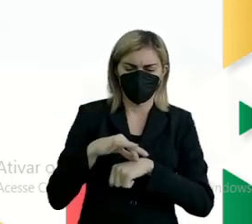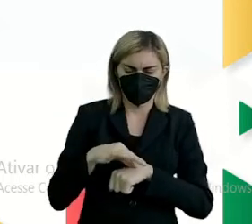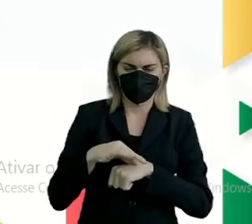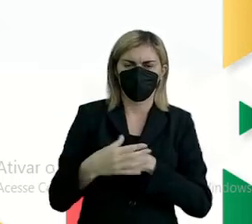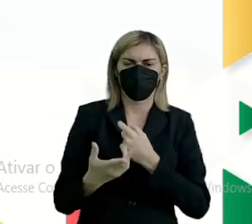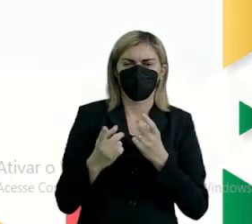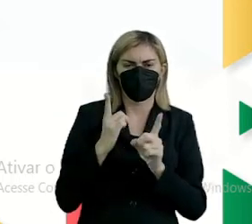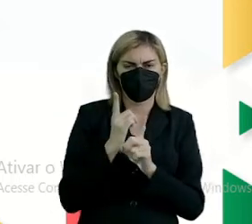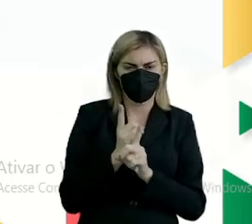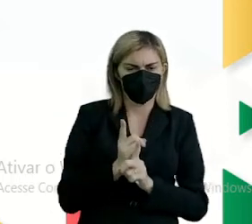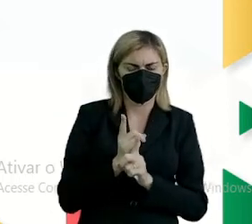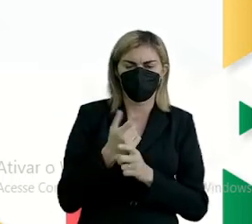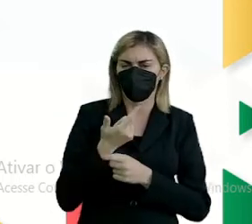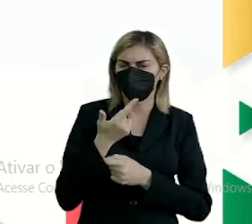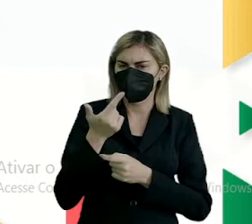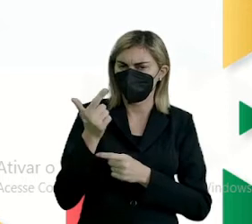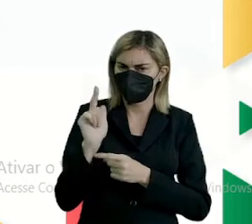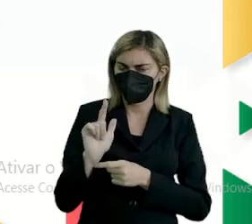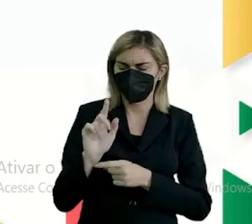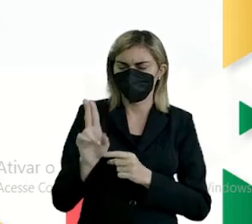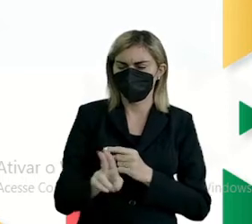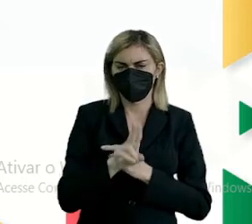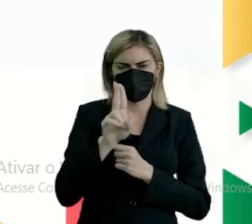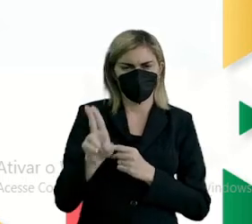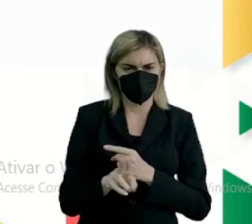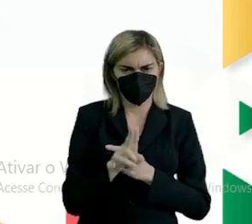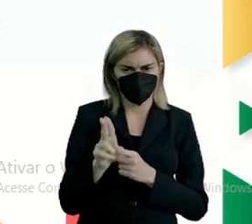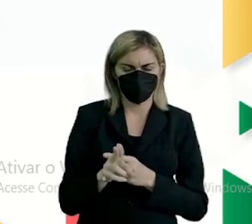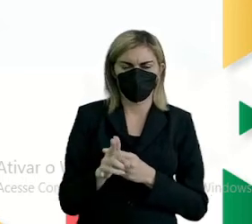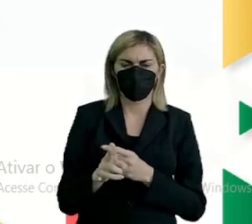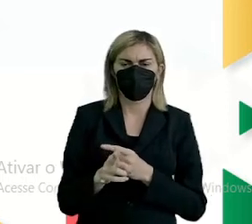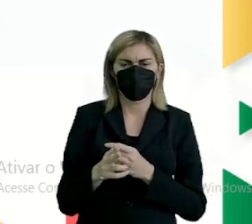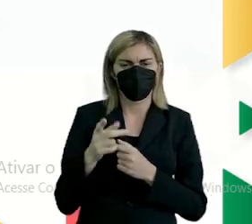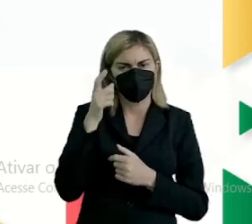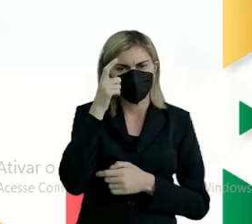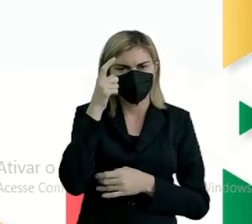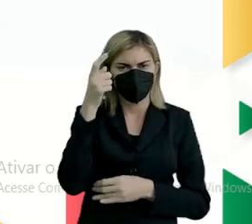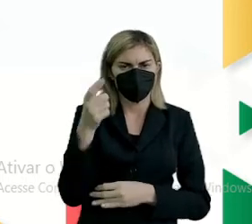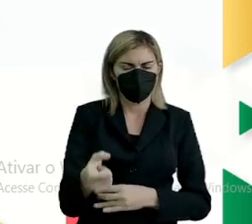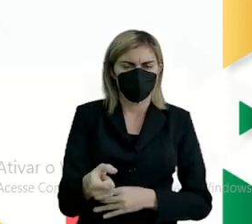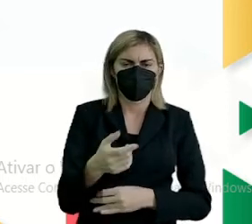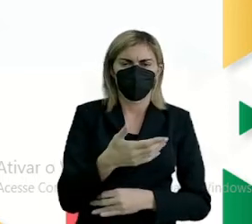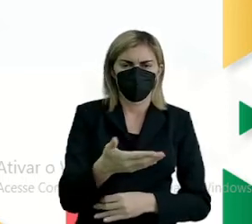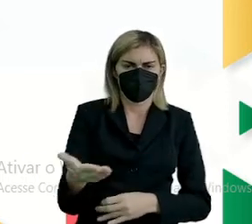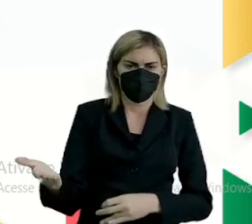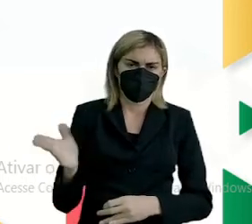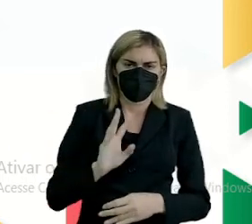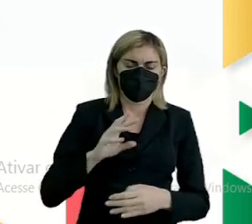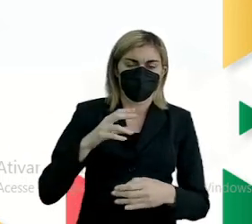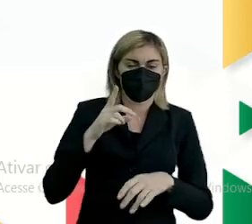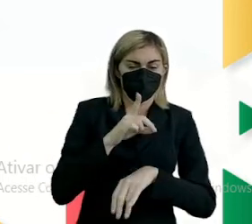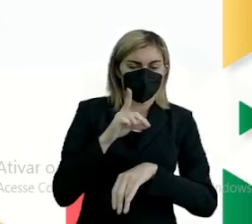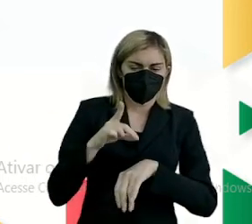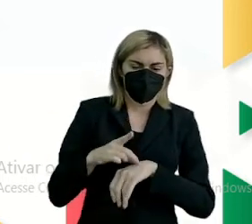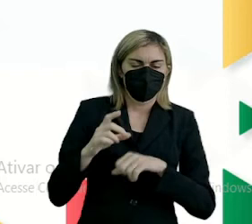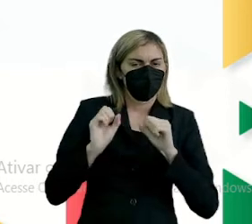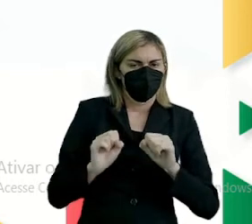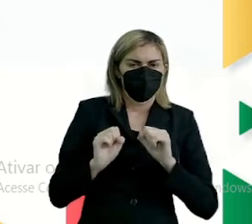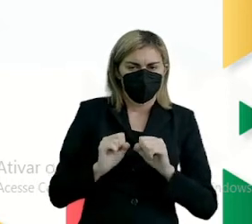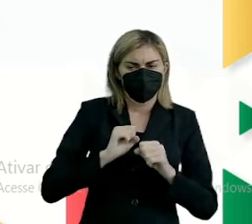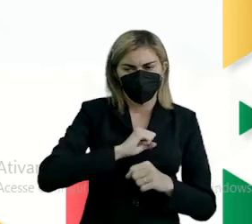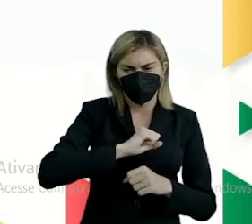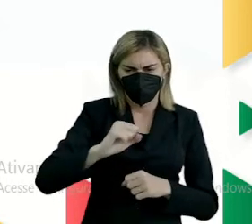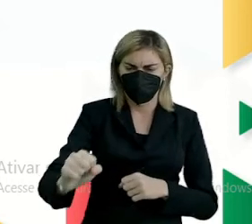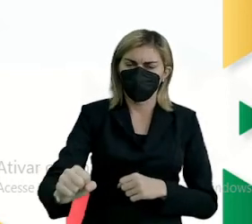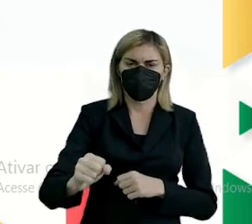nós encontramos outros utensílios. E há uma intencionalidade quando diz dengue, pode matar, elimine